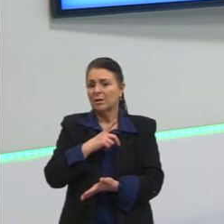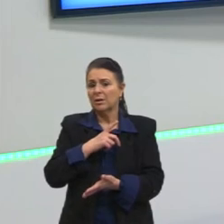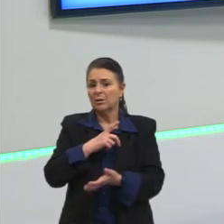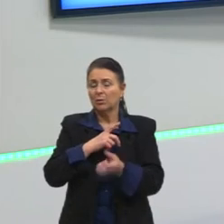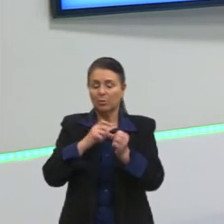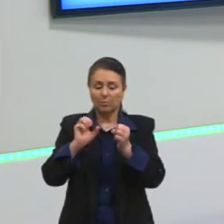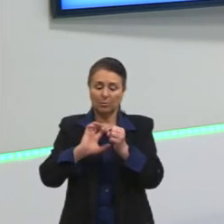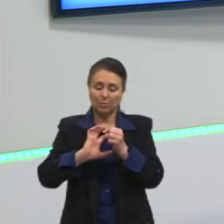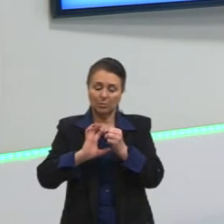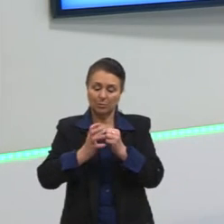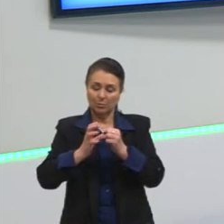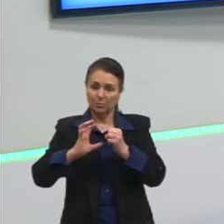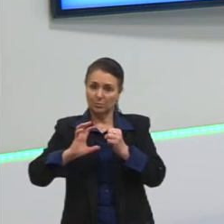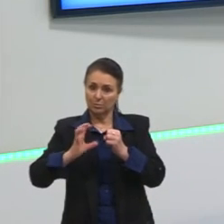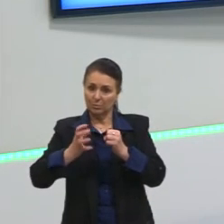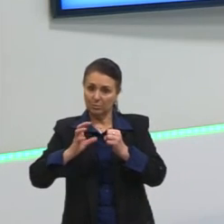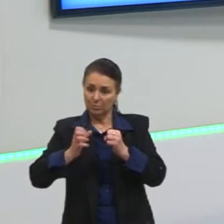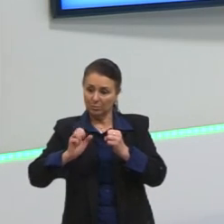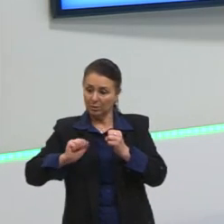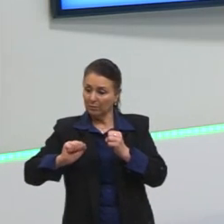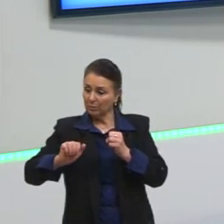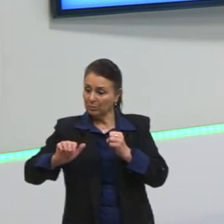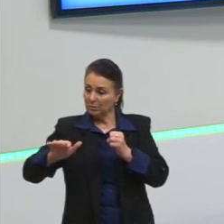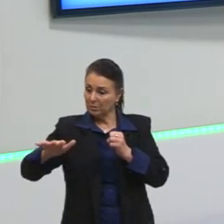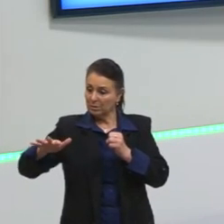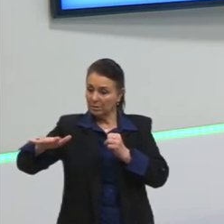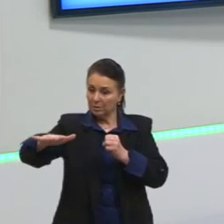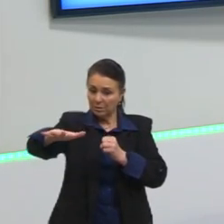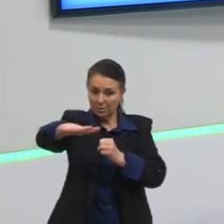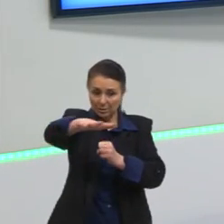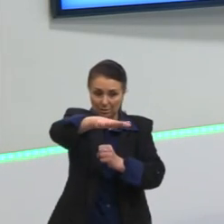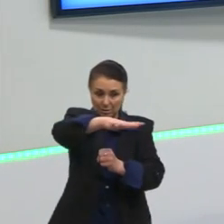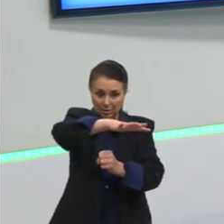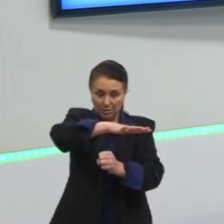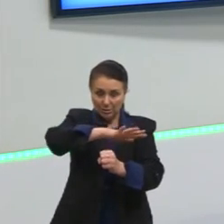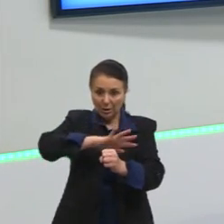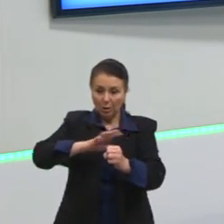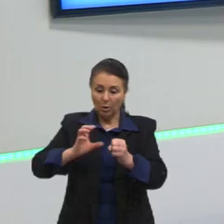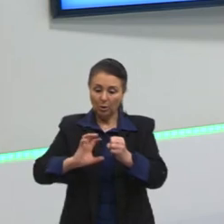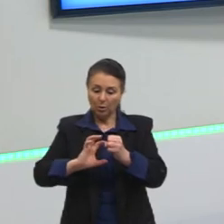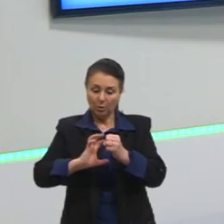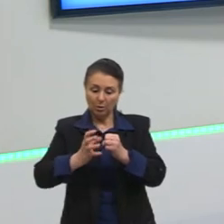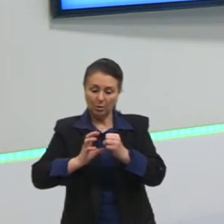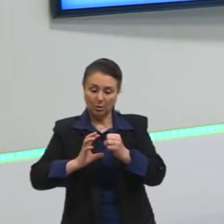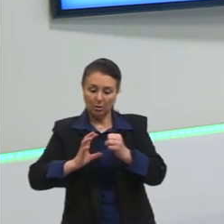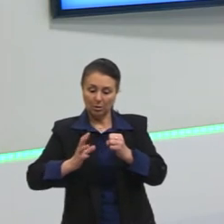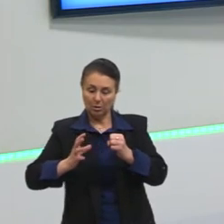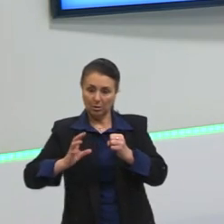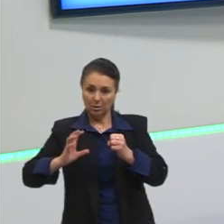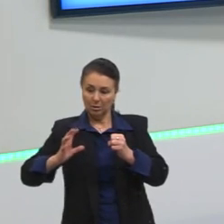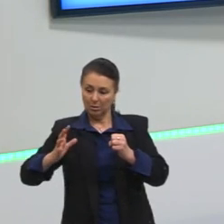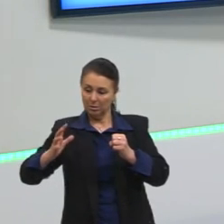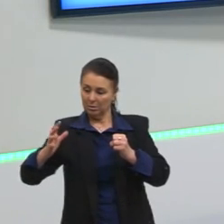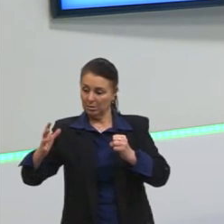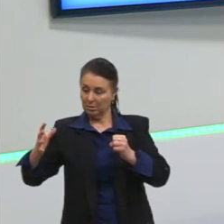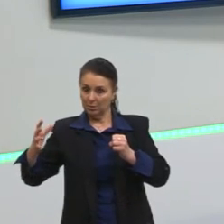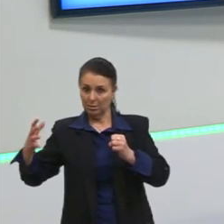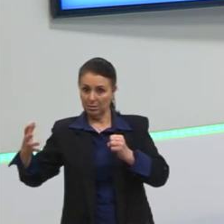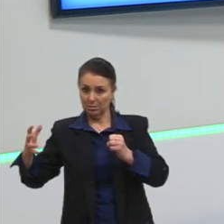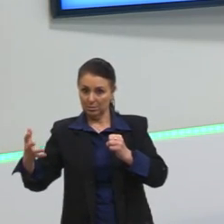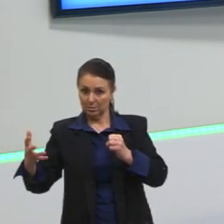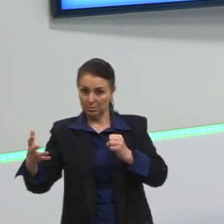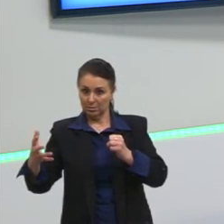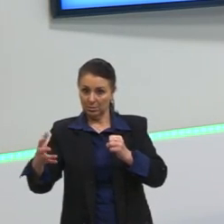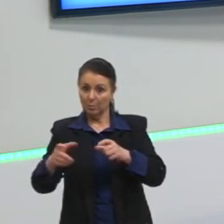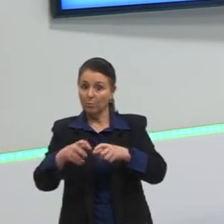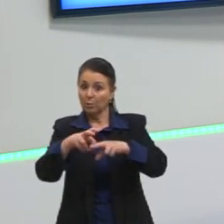dissipação, um amortecimento dessas ondas e elas vão começar a ficar cada vez mais suaves. Isso está relacionado então com a intensidade dessas